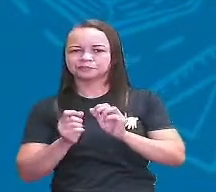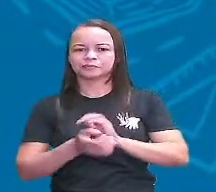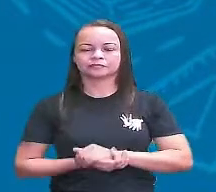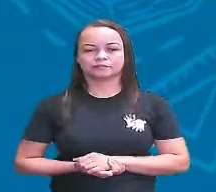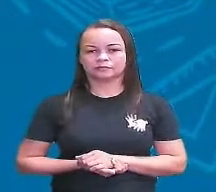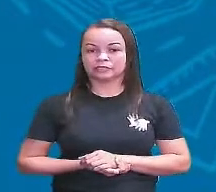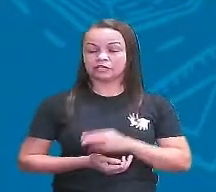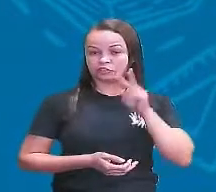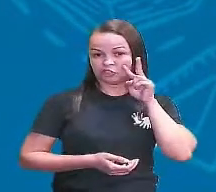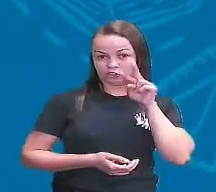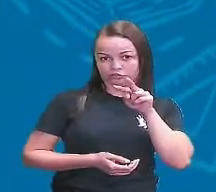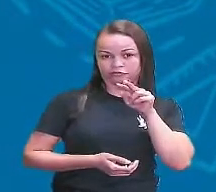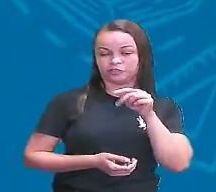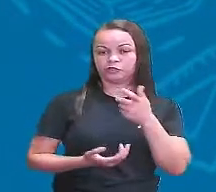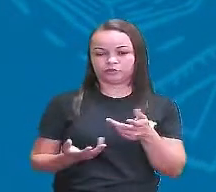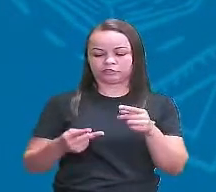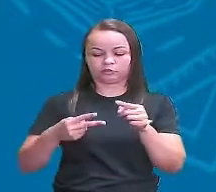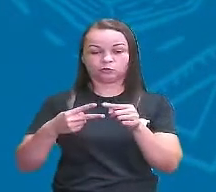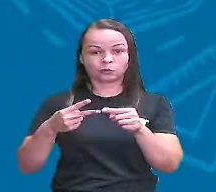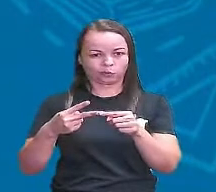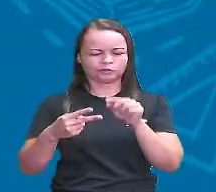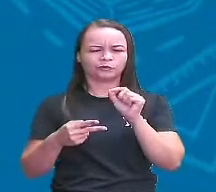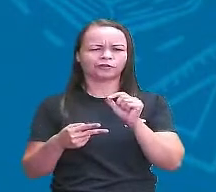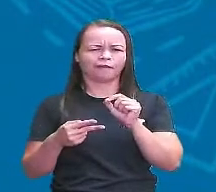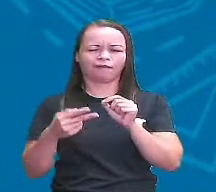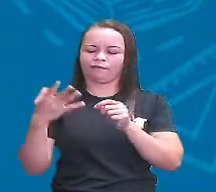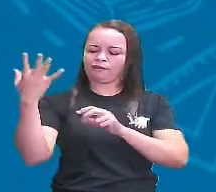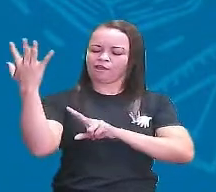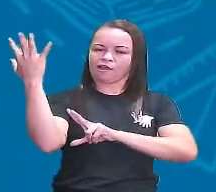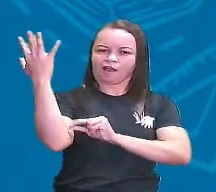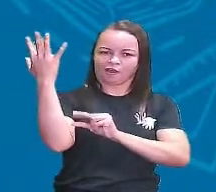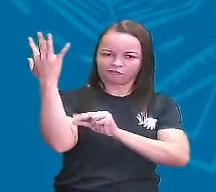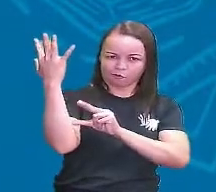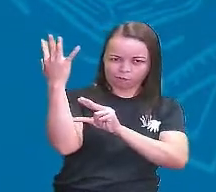personagens que nós vimos são a formiga.